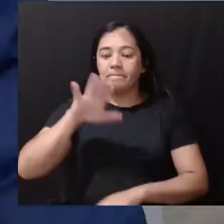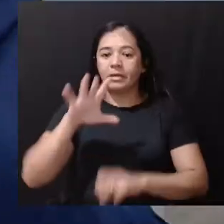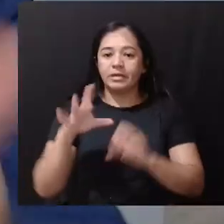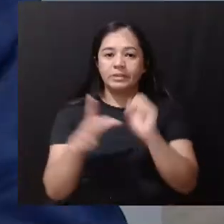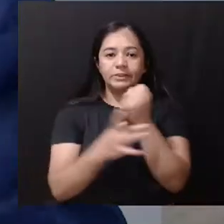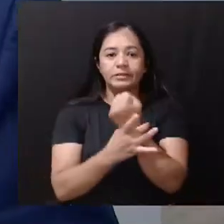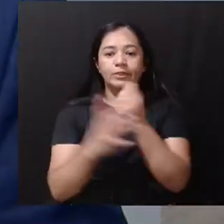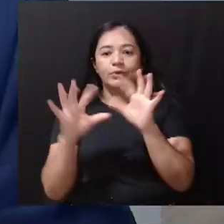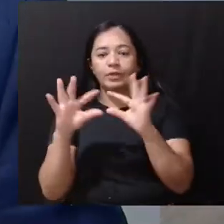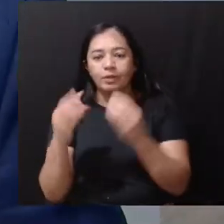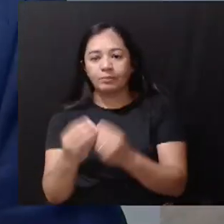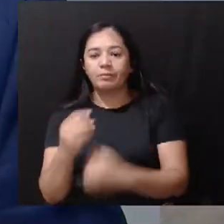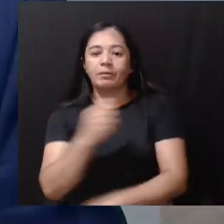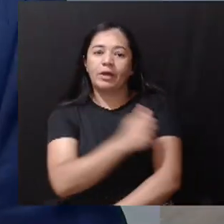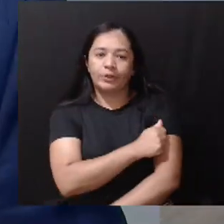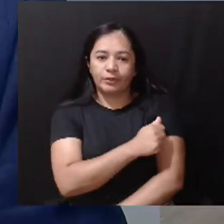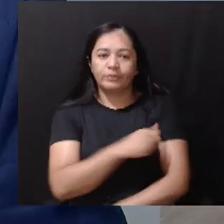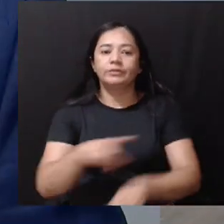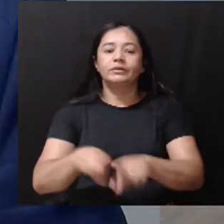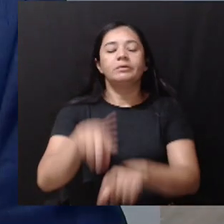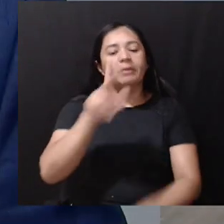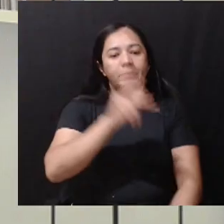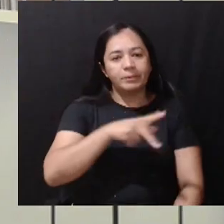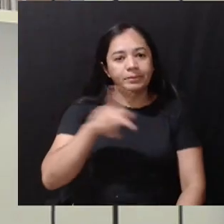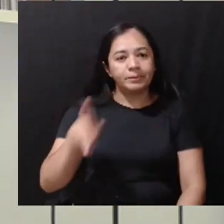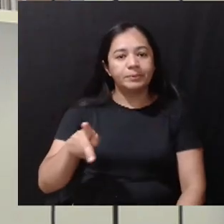para o aluno e para o professor.